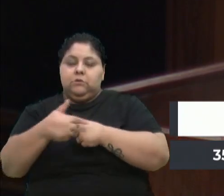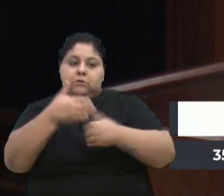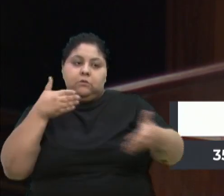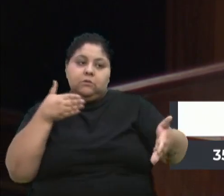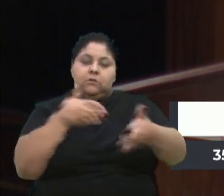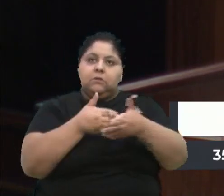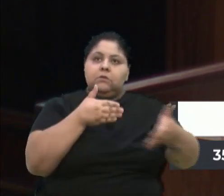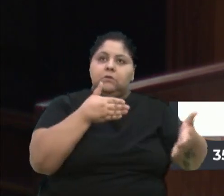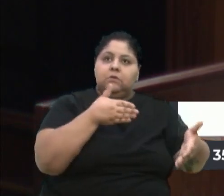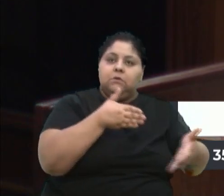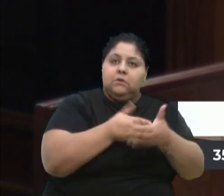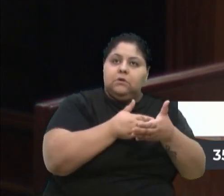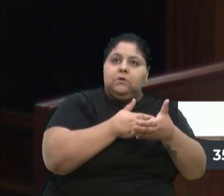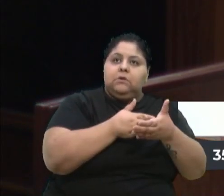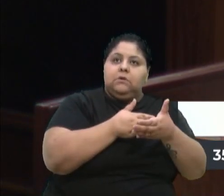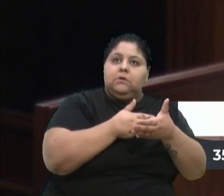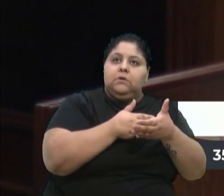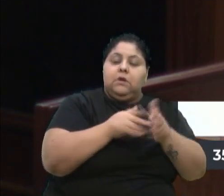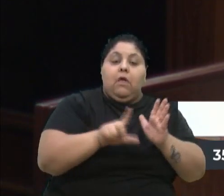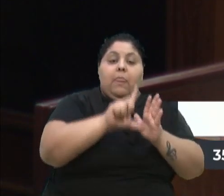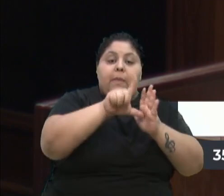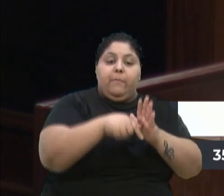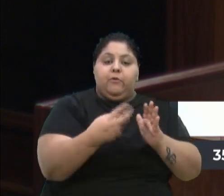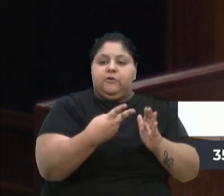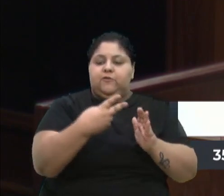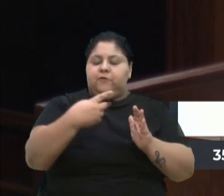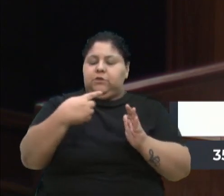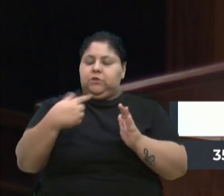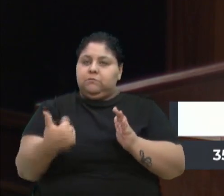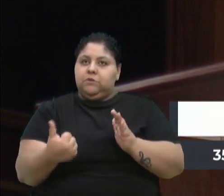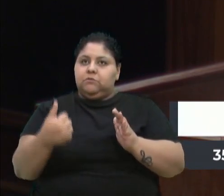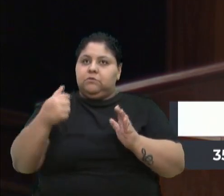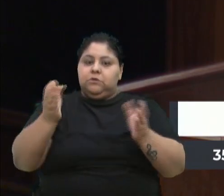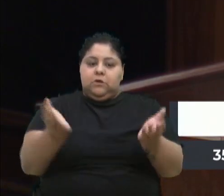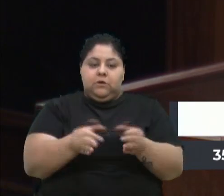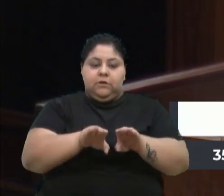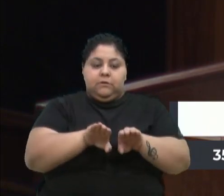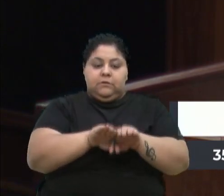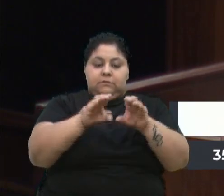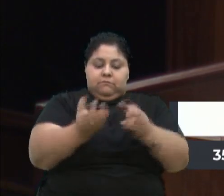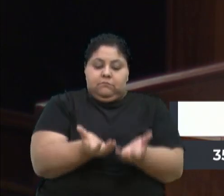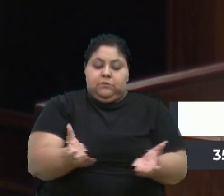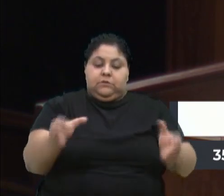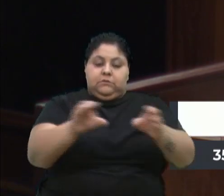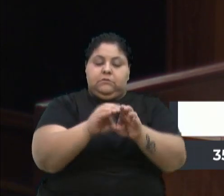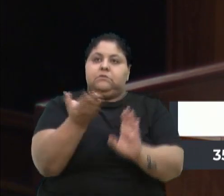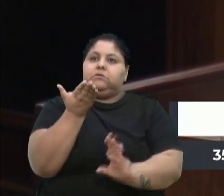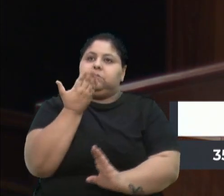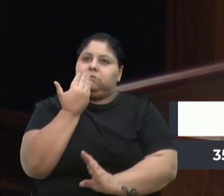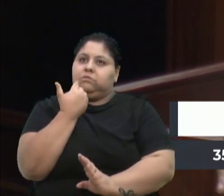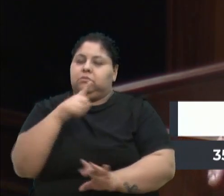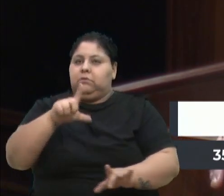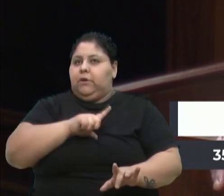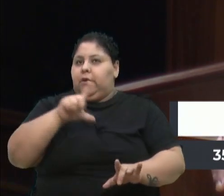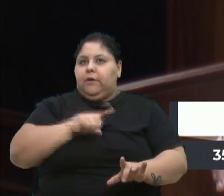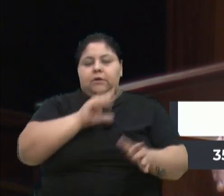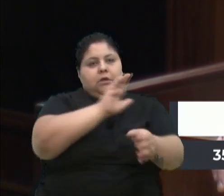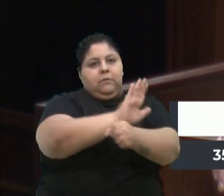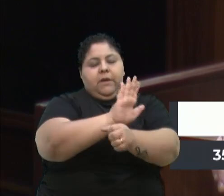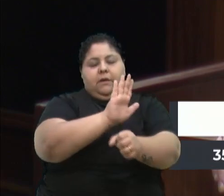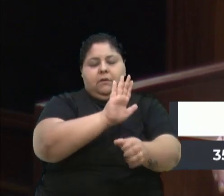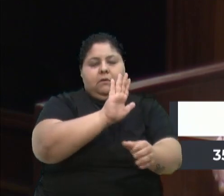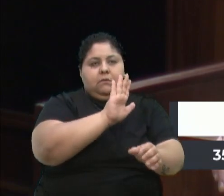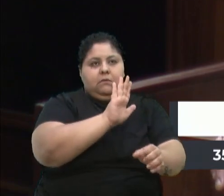serão destinados à compra de 20 mil cestas básicas e kit de alimentação, ao fomento rural, à rede da assistência